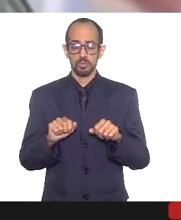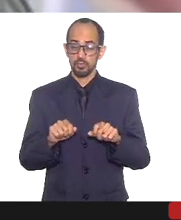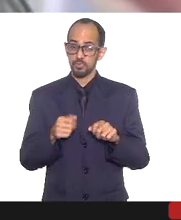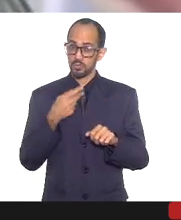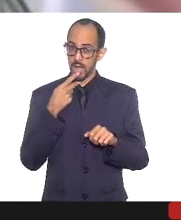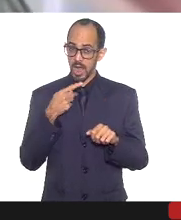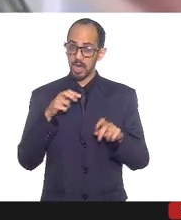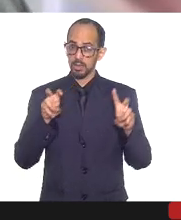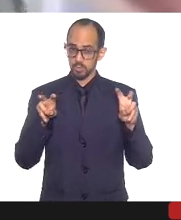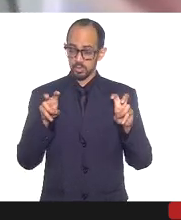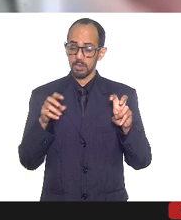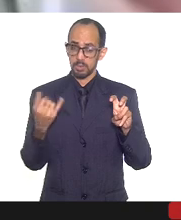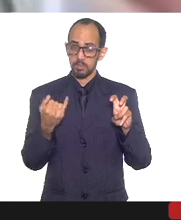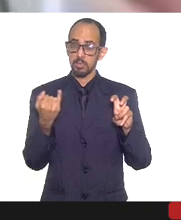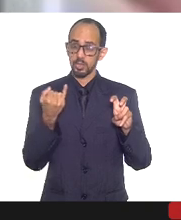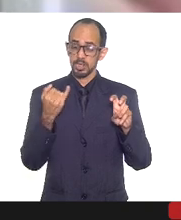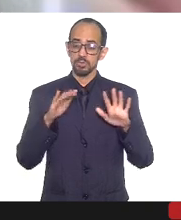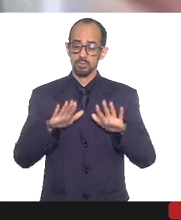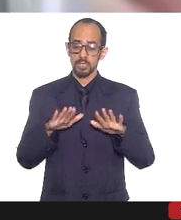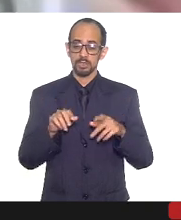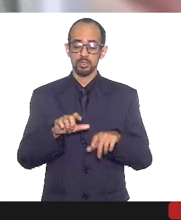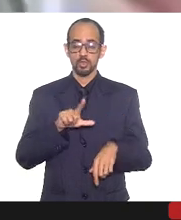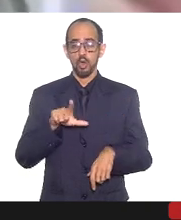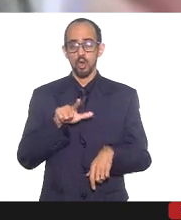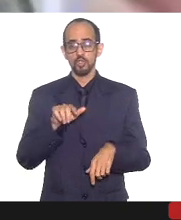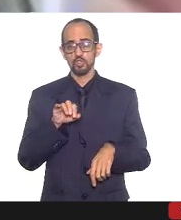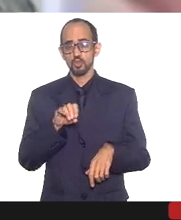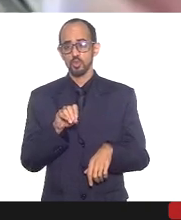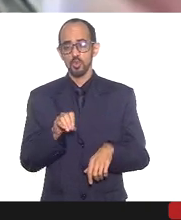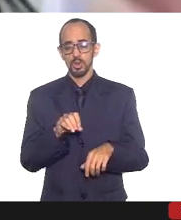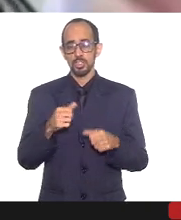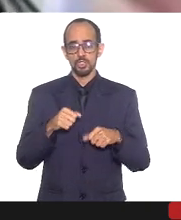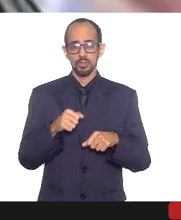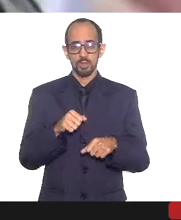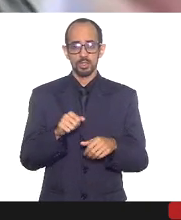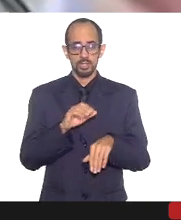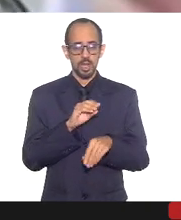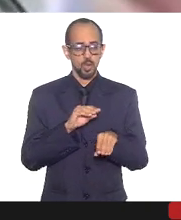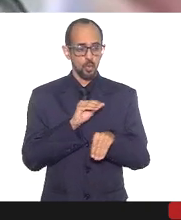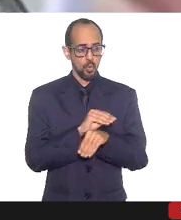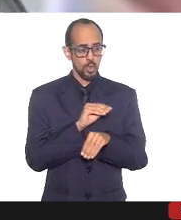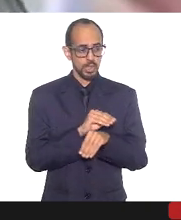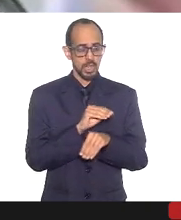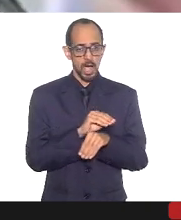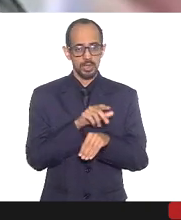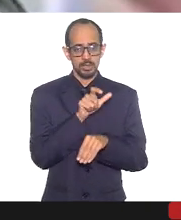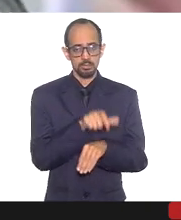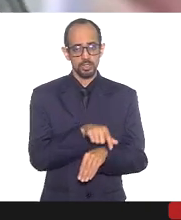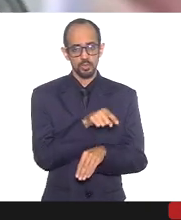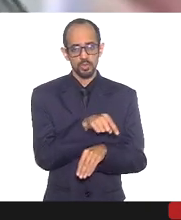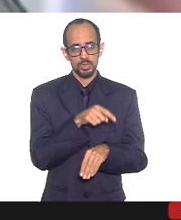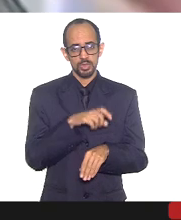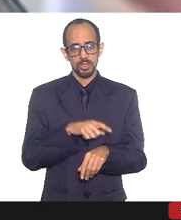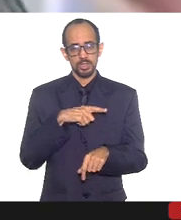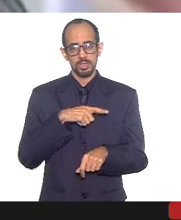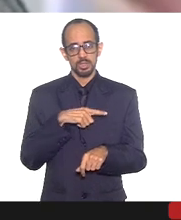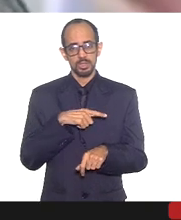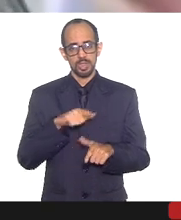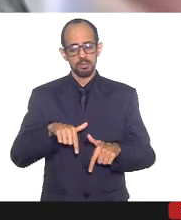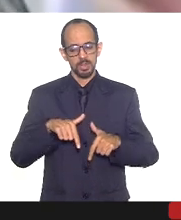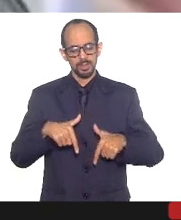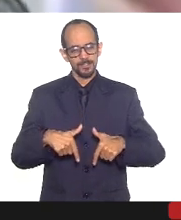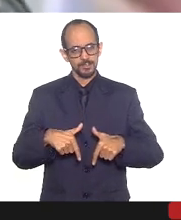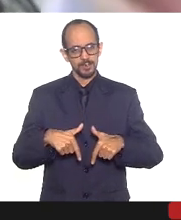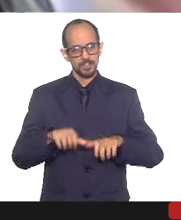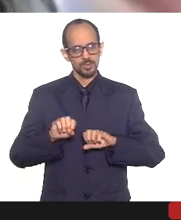tão importante. E, é claro, a gente precisa realmente cuidar daqueles que dedicam suas vidas a ensinar. Então, mais uma vez,